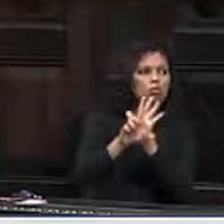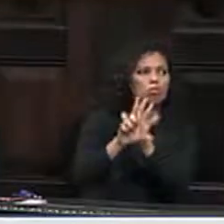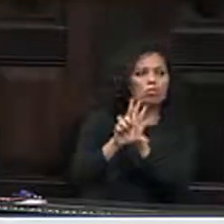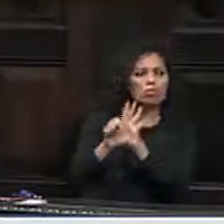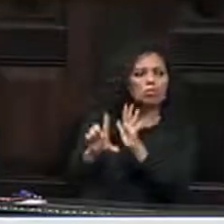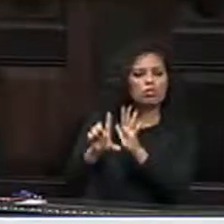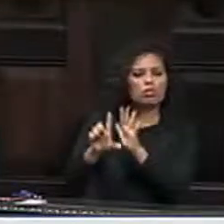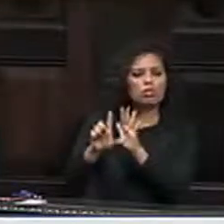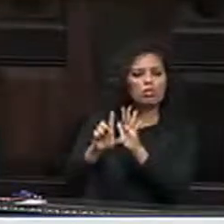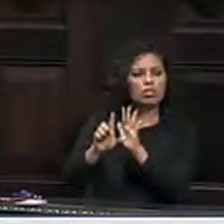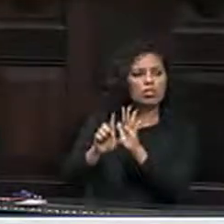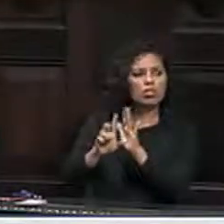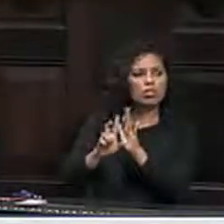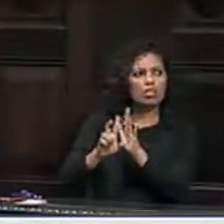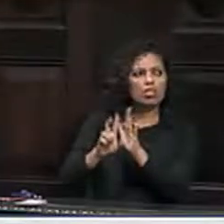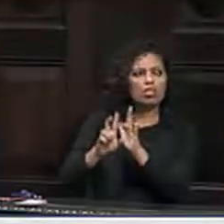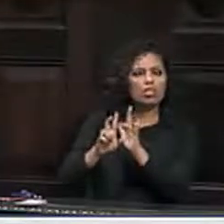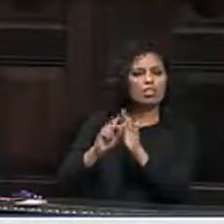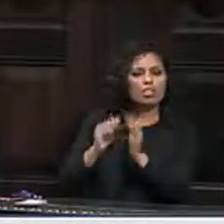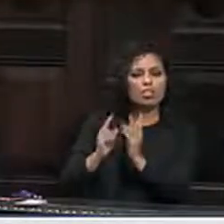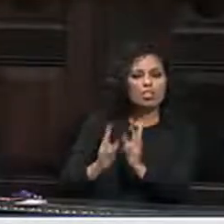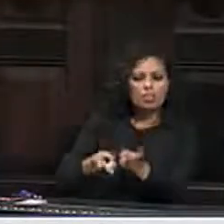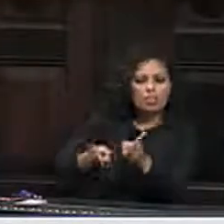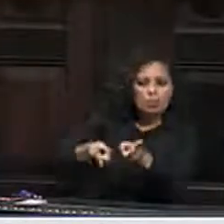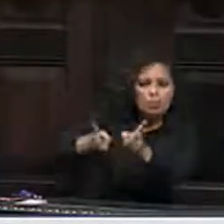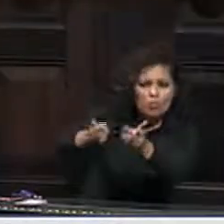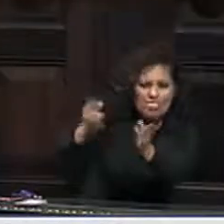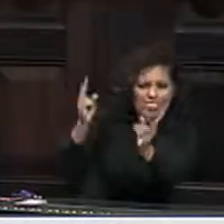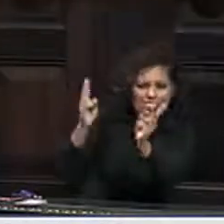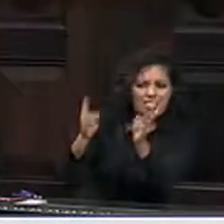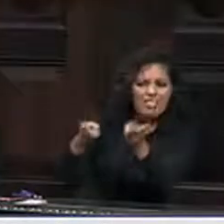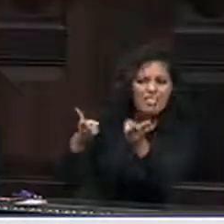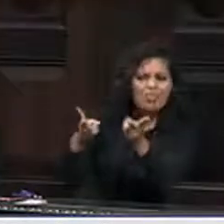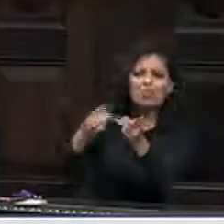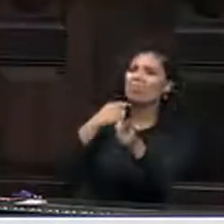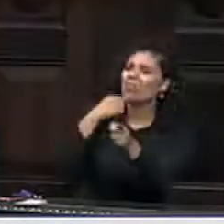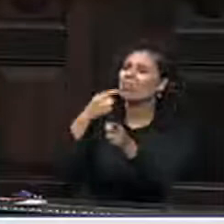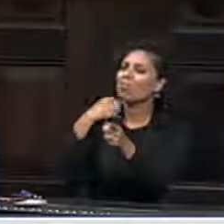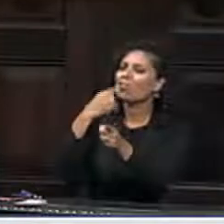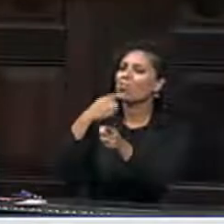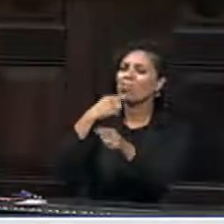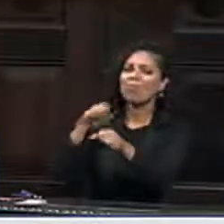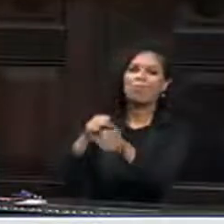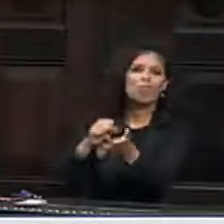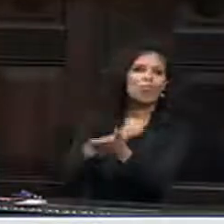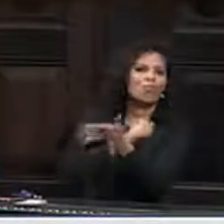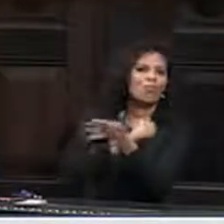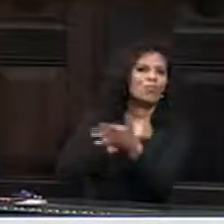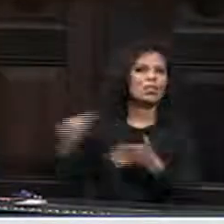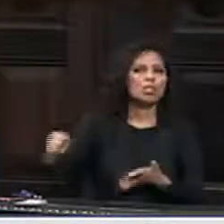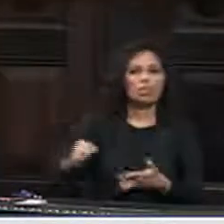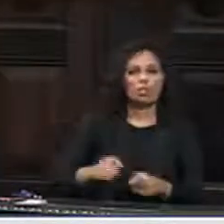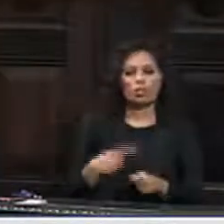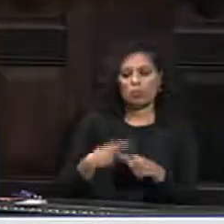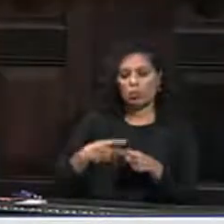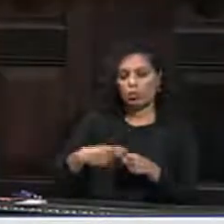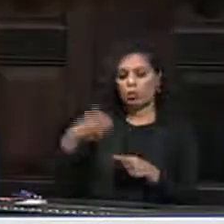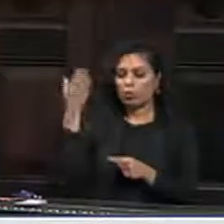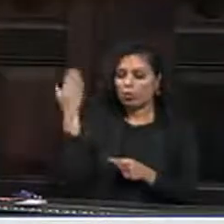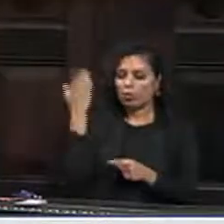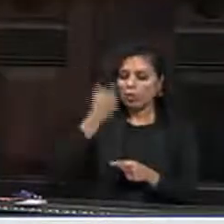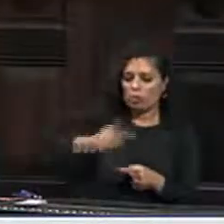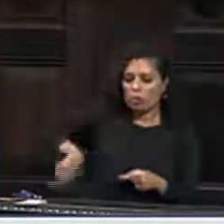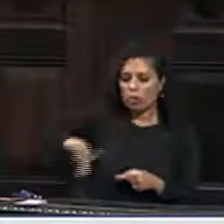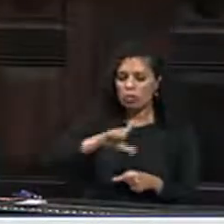consistente seria quase impossível. Porque tínhamos, naquela época, só